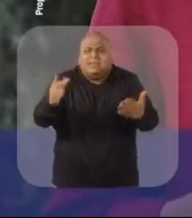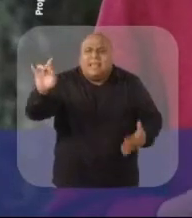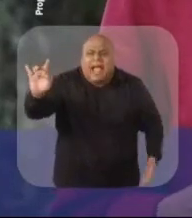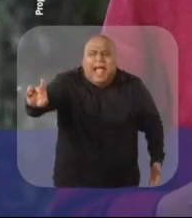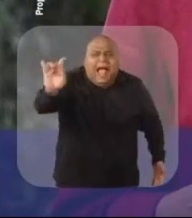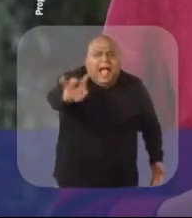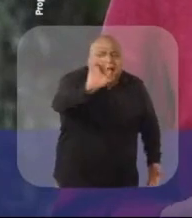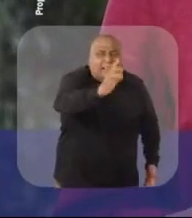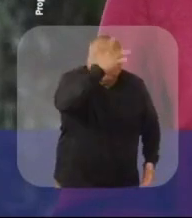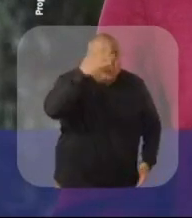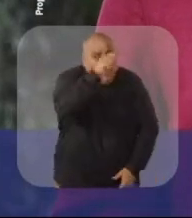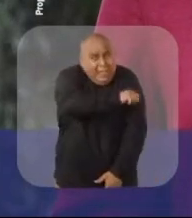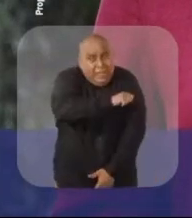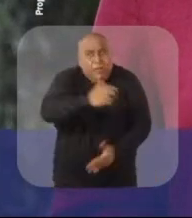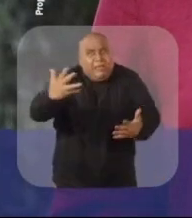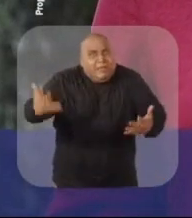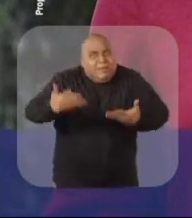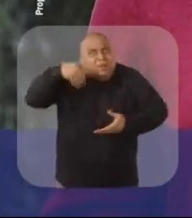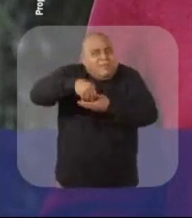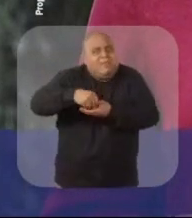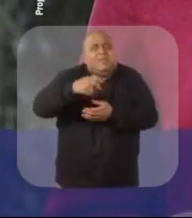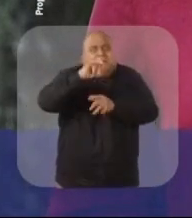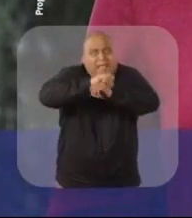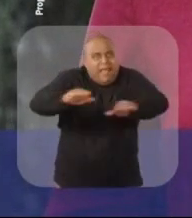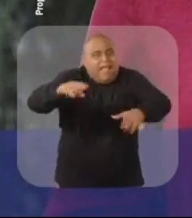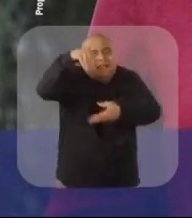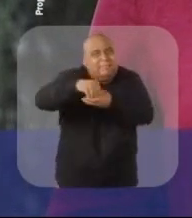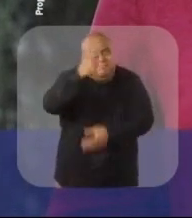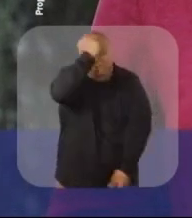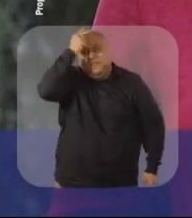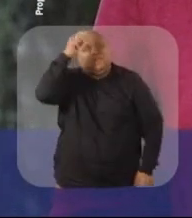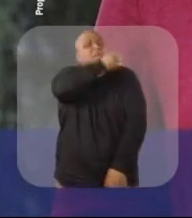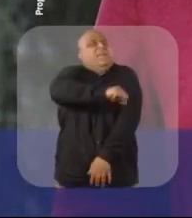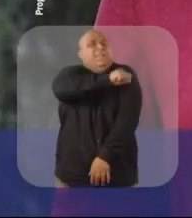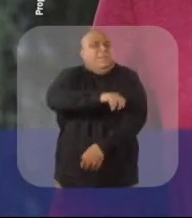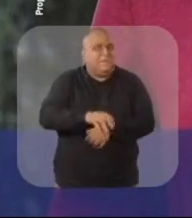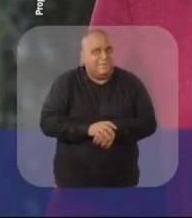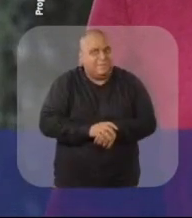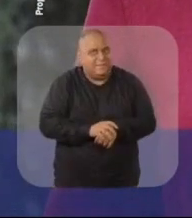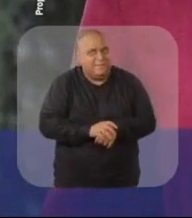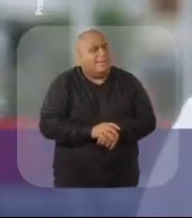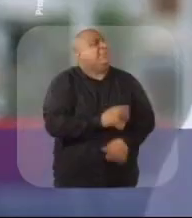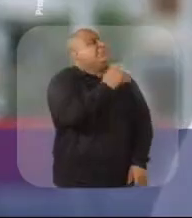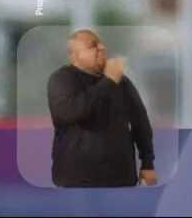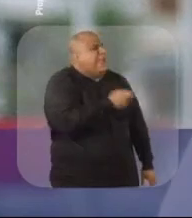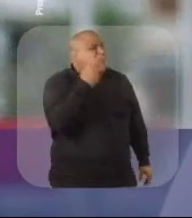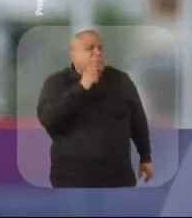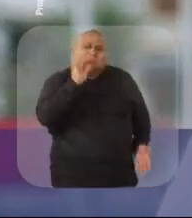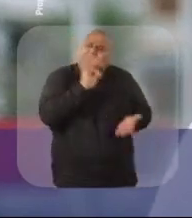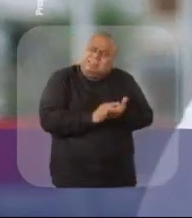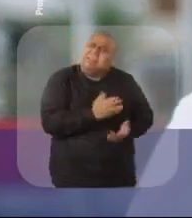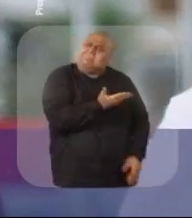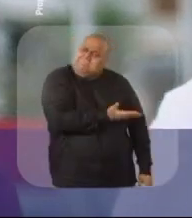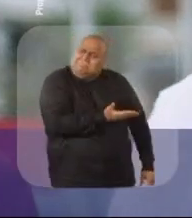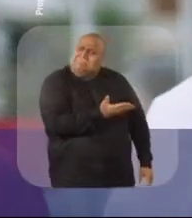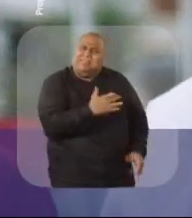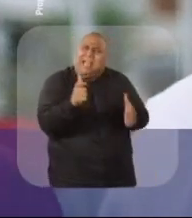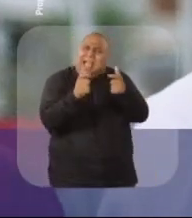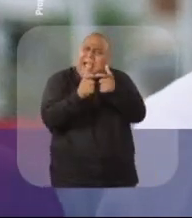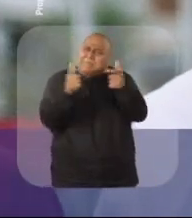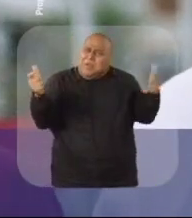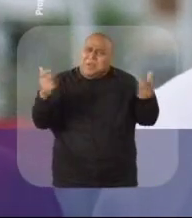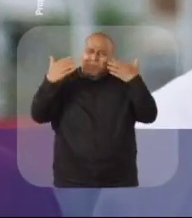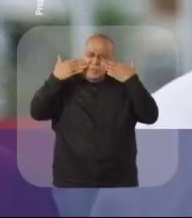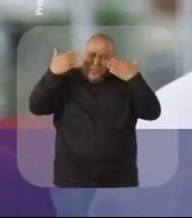Agradecemos a cada carioca que nos incentivou nessa caminhada pela Prefeitura do Rio. É isso aí, Marta.